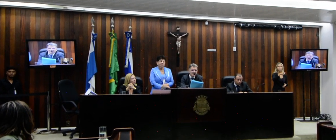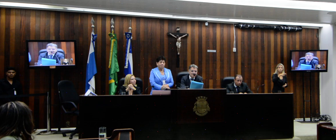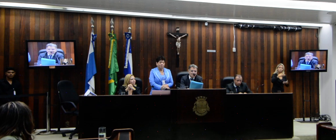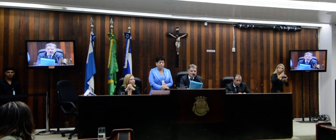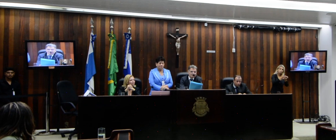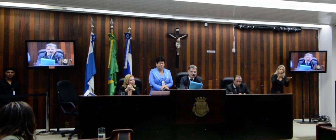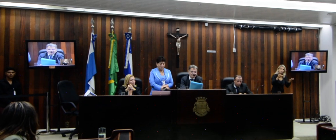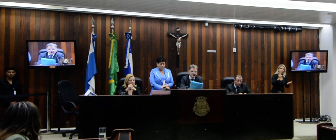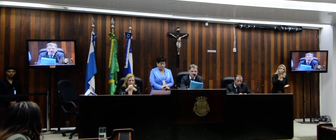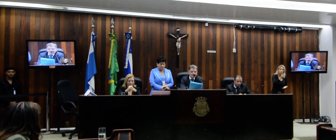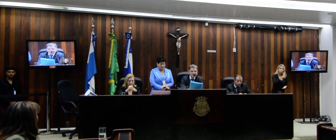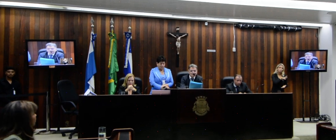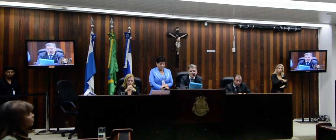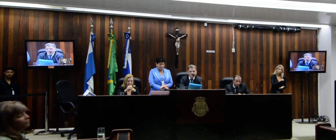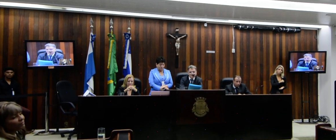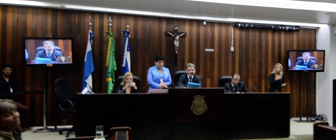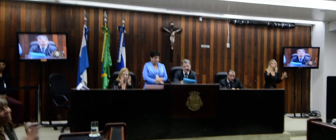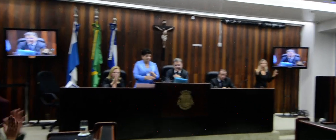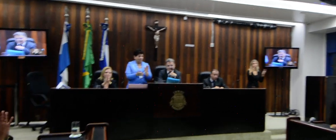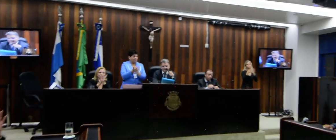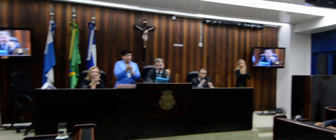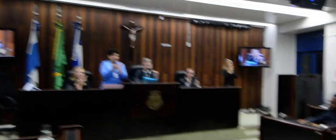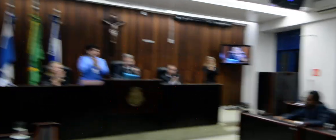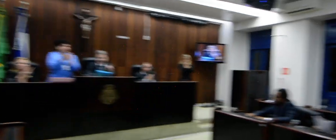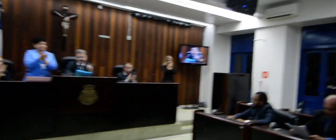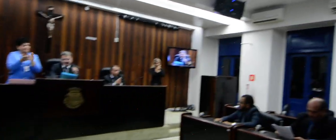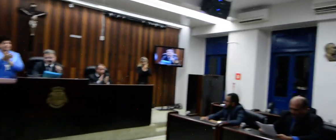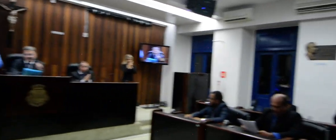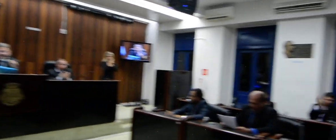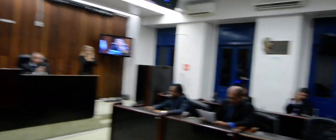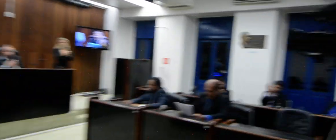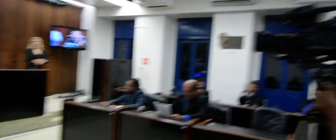desse município. Parabéns a todos.